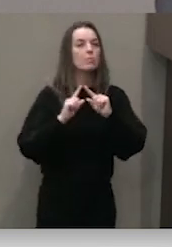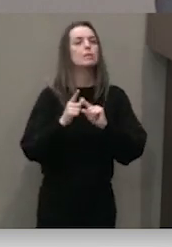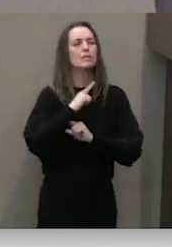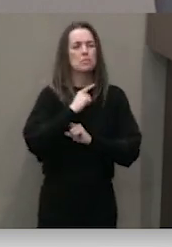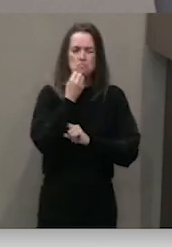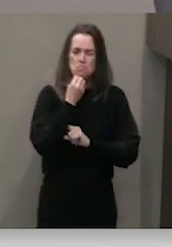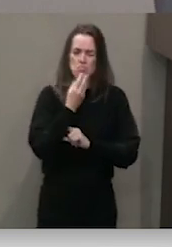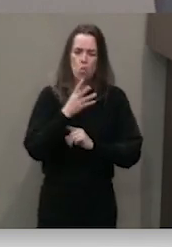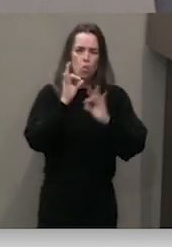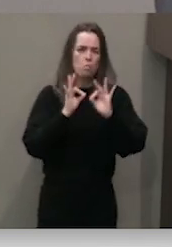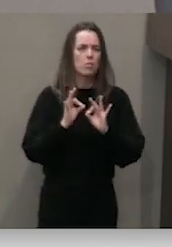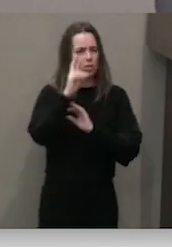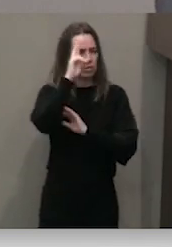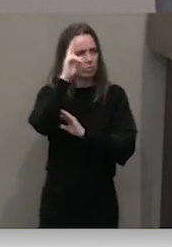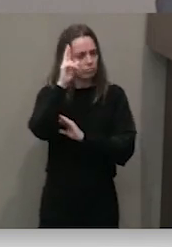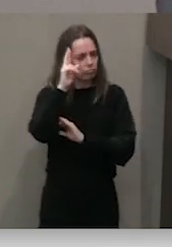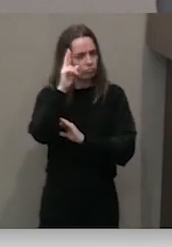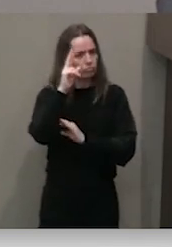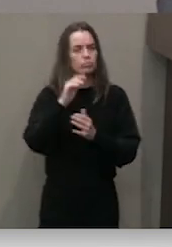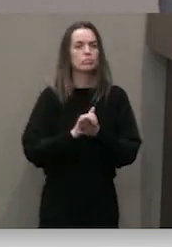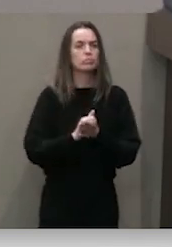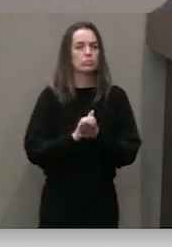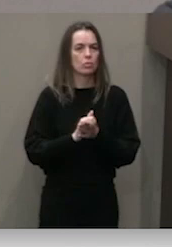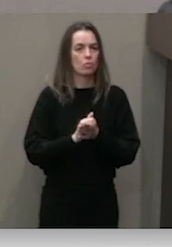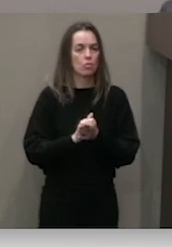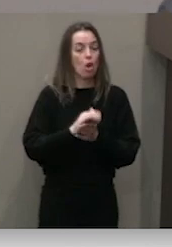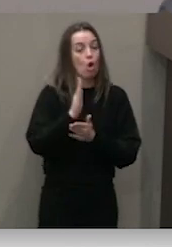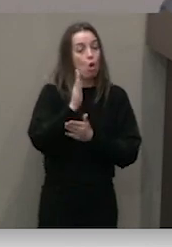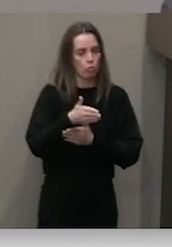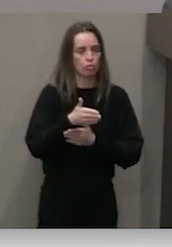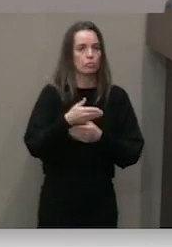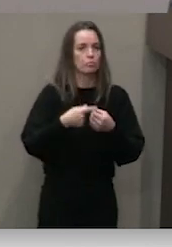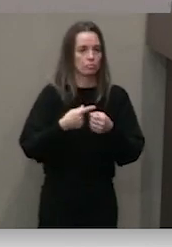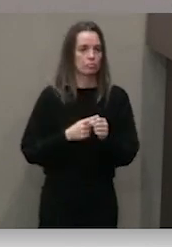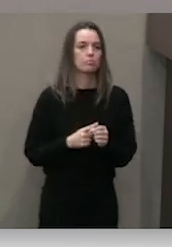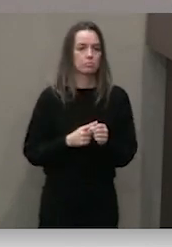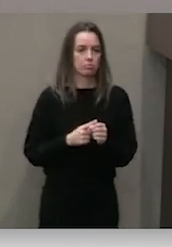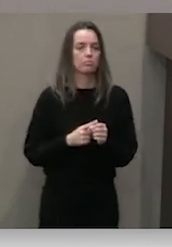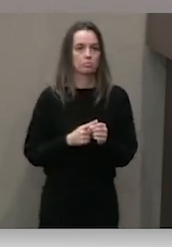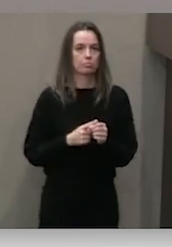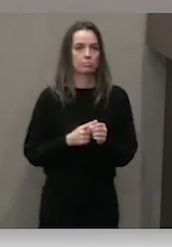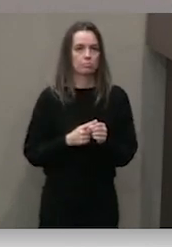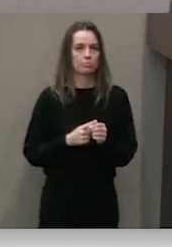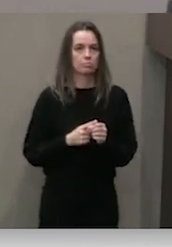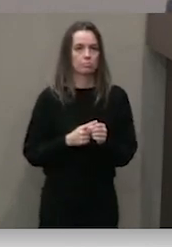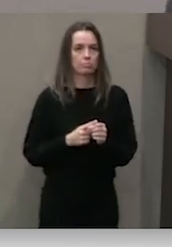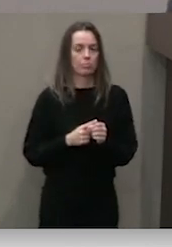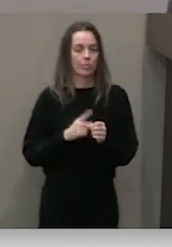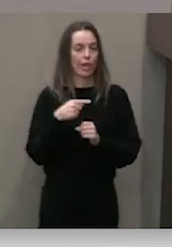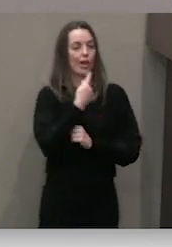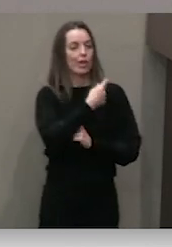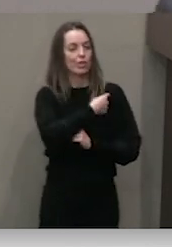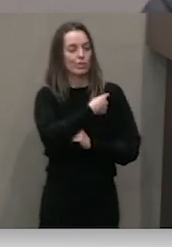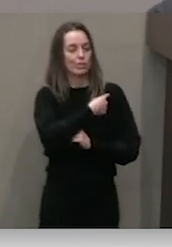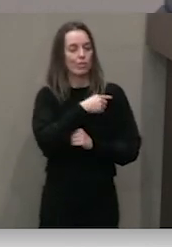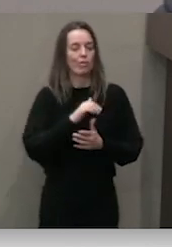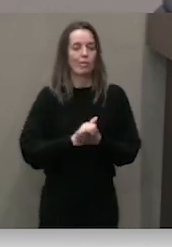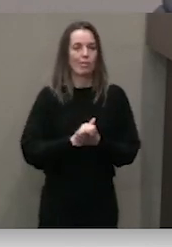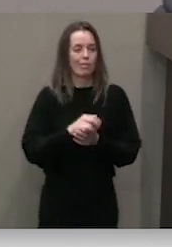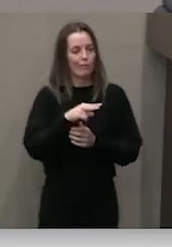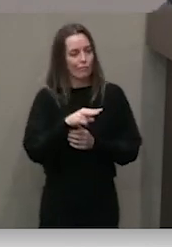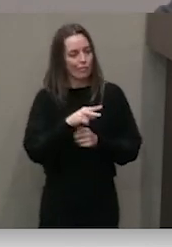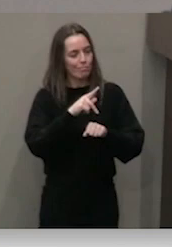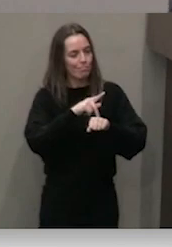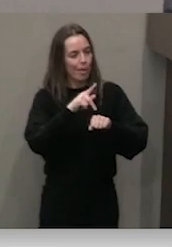diretor vigente na cidade. A cidade que nós vemos nascer